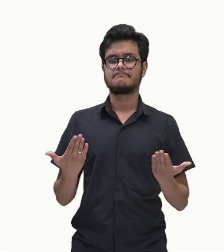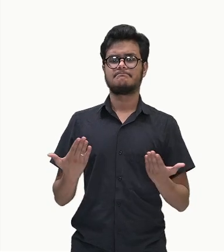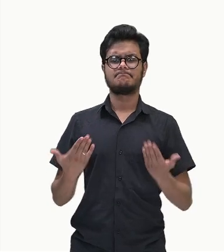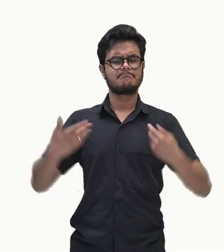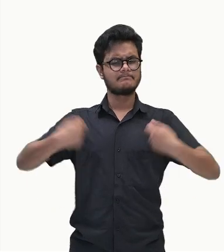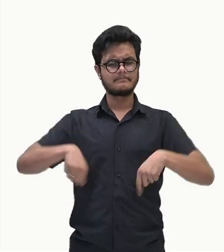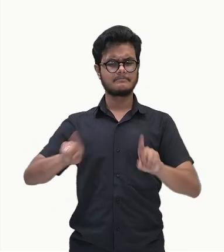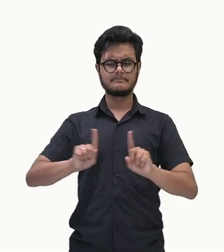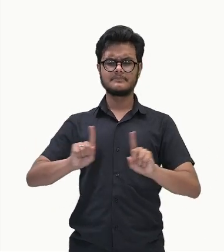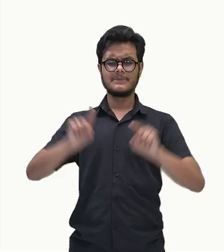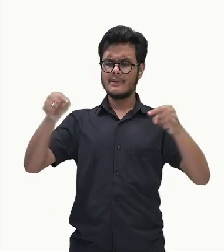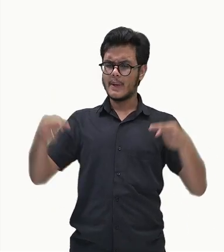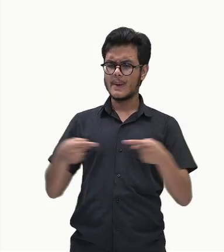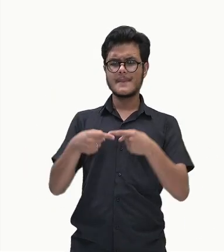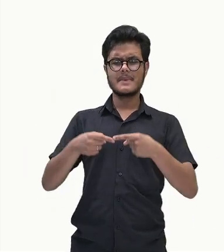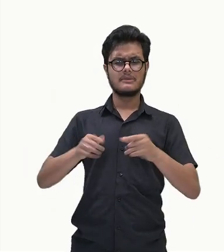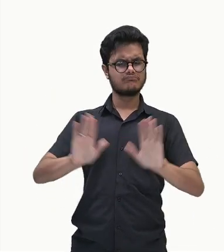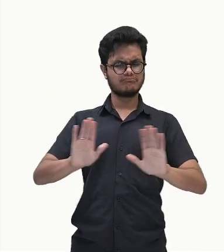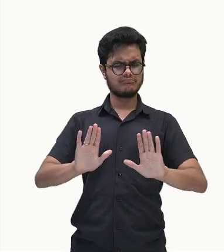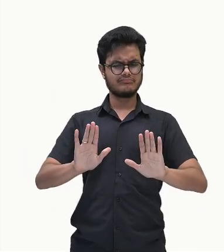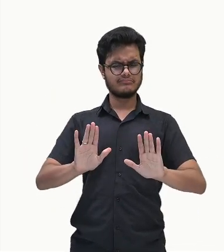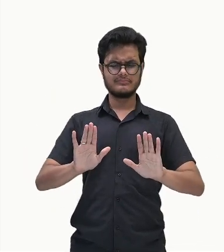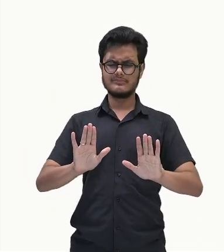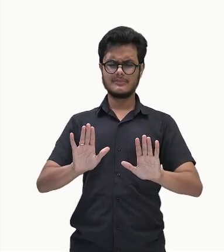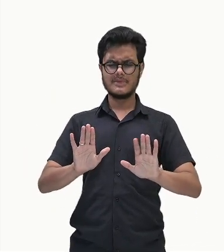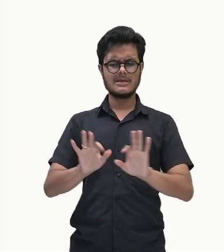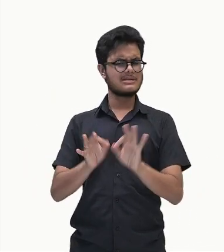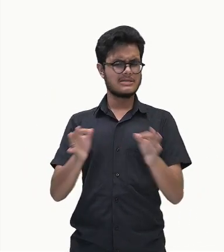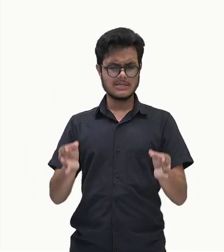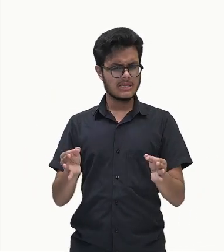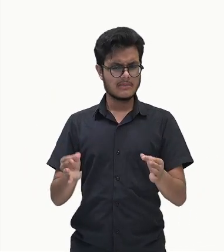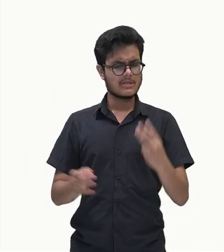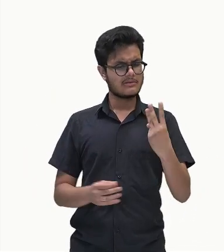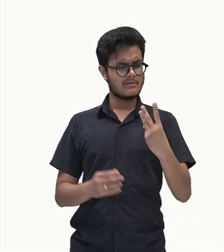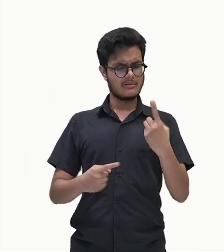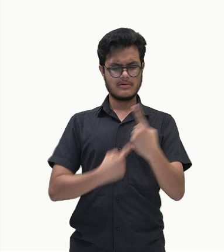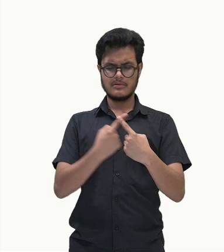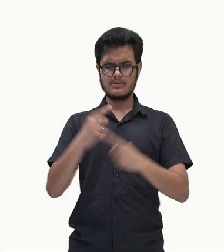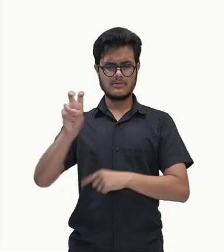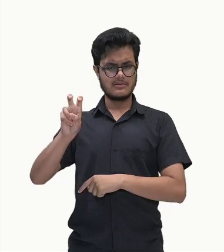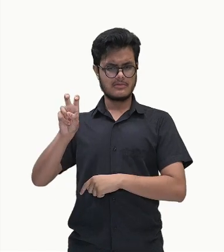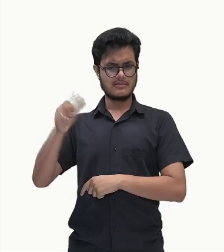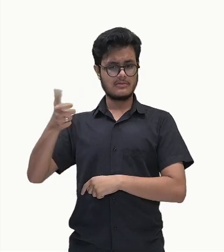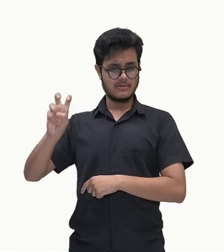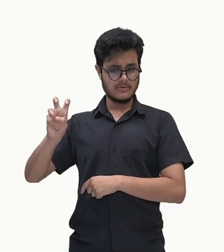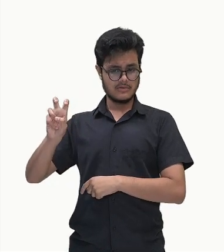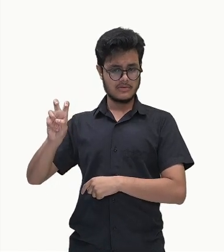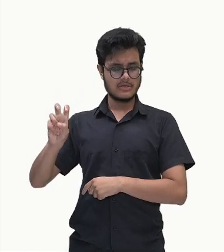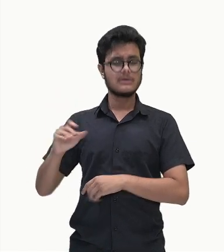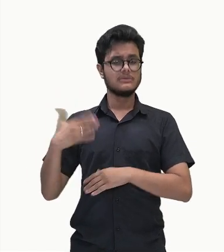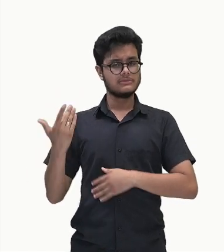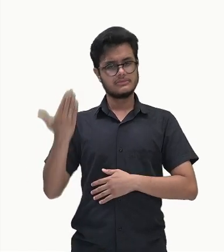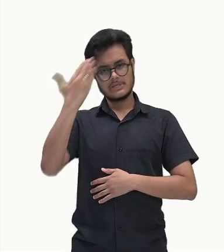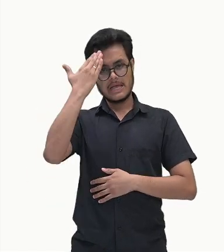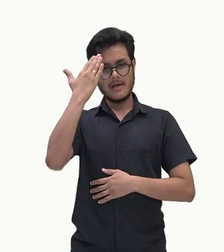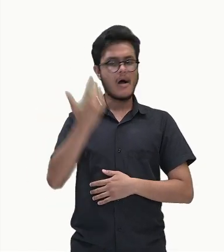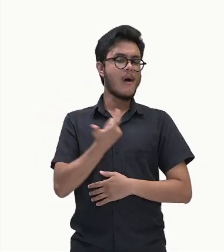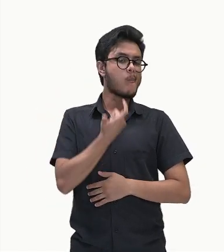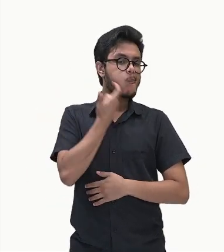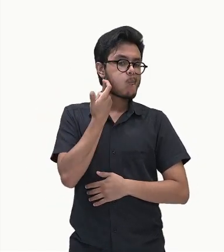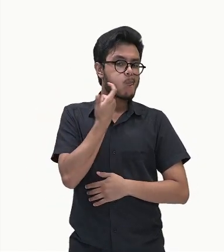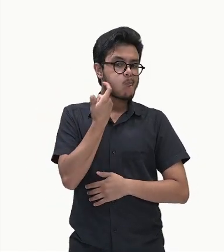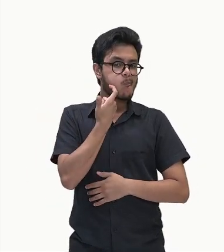precisou combinar todas as opções de peixe e sobremesa a gente só precisou ver qual o